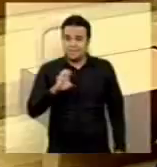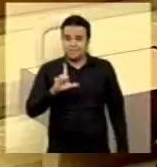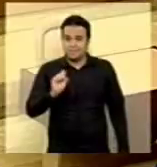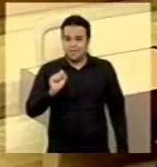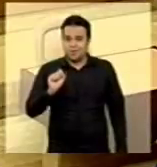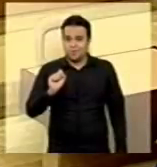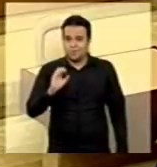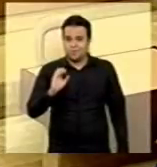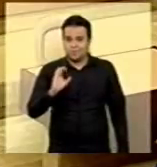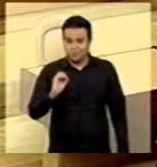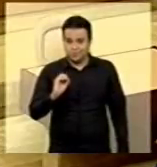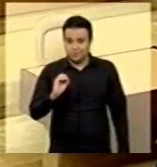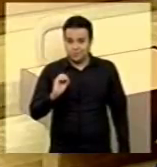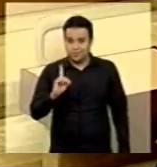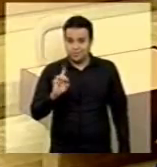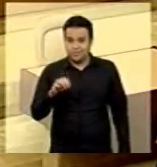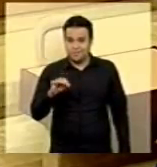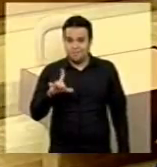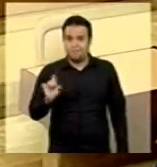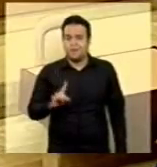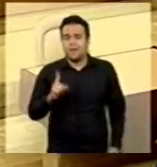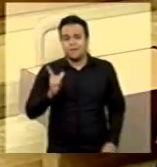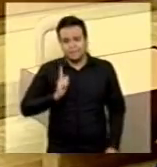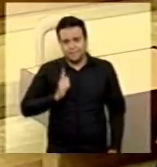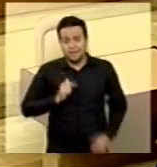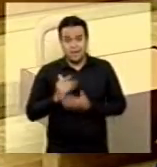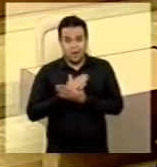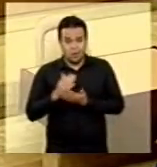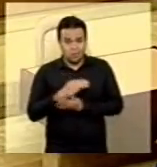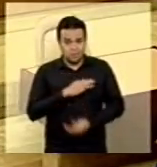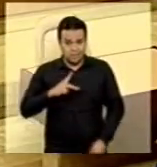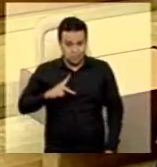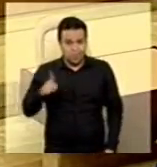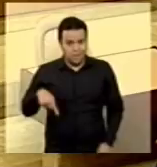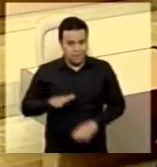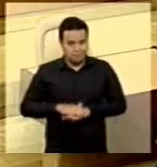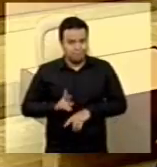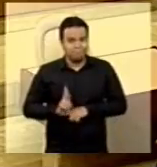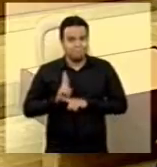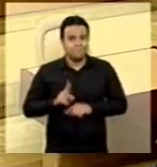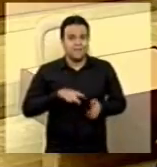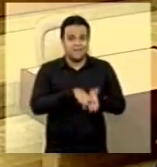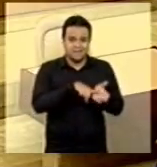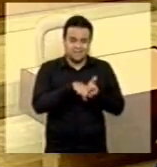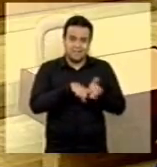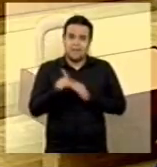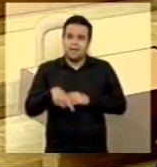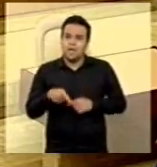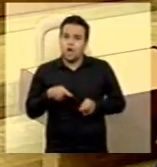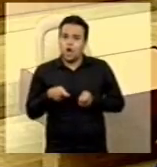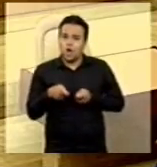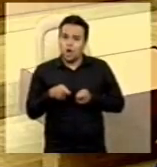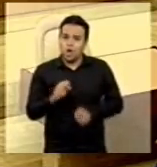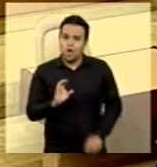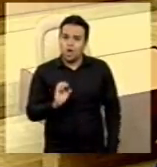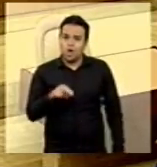de Mello, na ideia de que, em casos óbvios, o Ministério Público não poderia deixar de investigar. Por exemplo, os casos do controle da polícia,